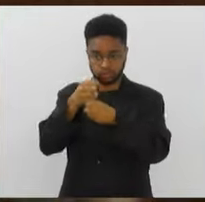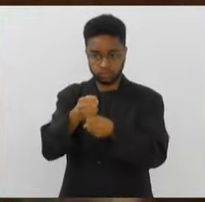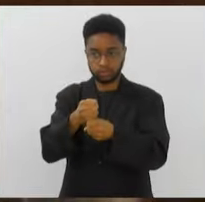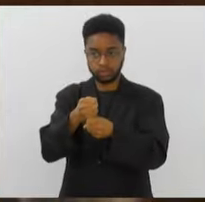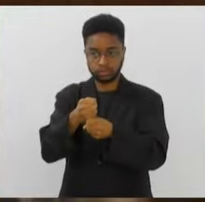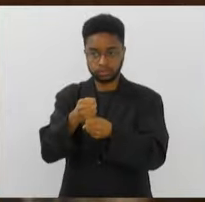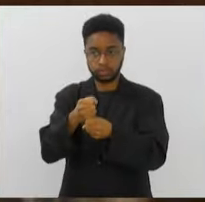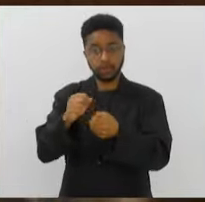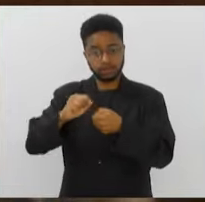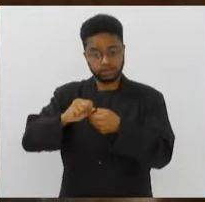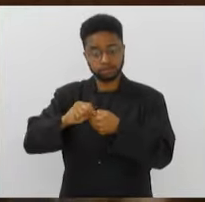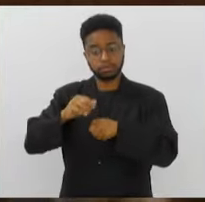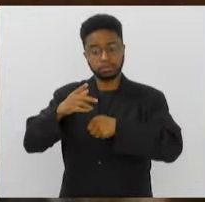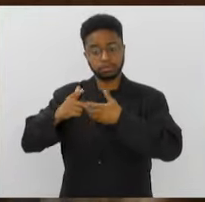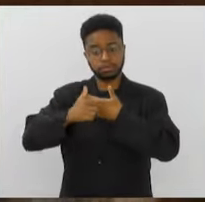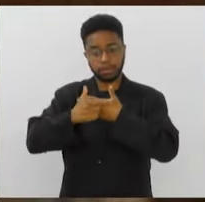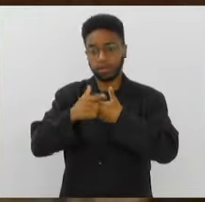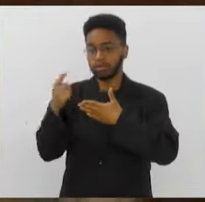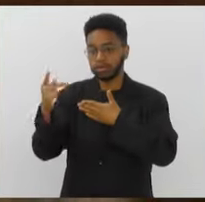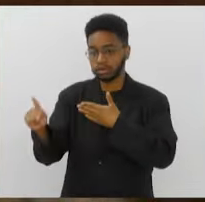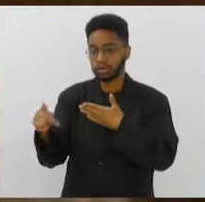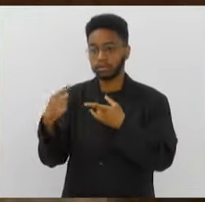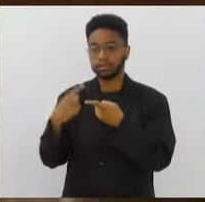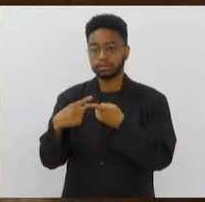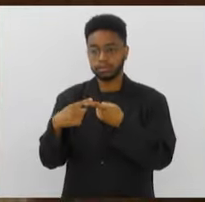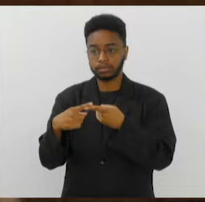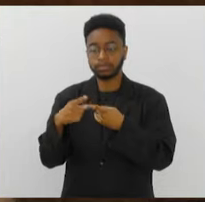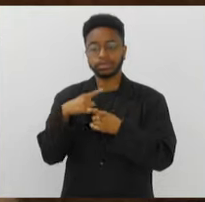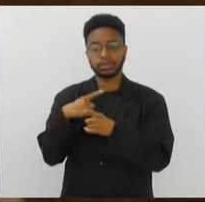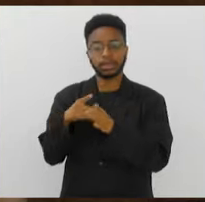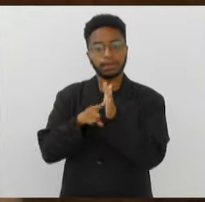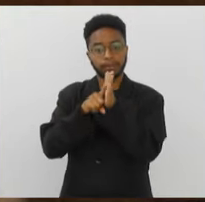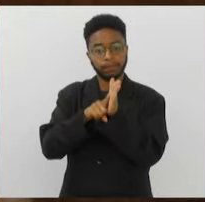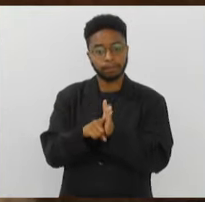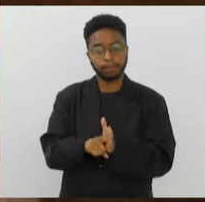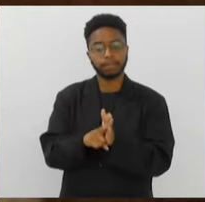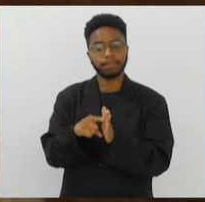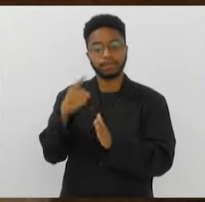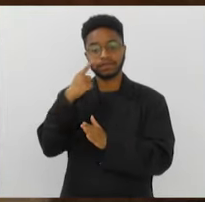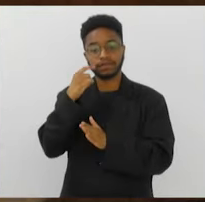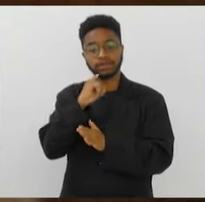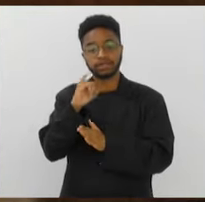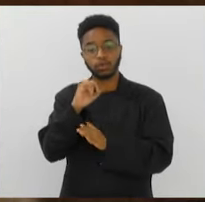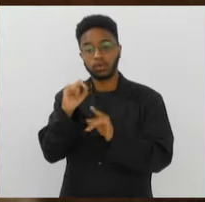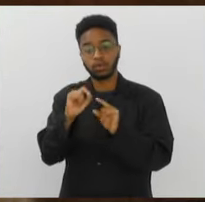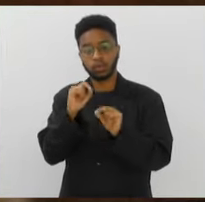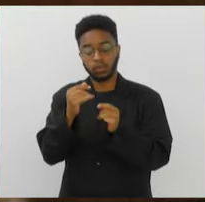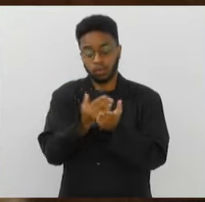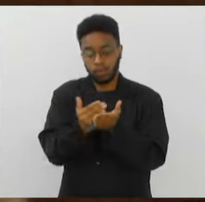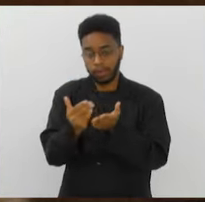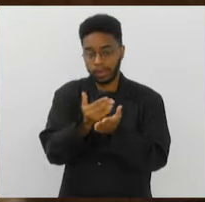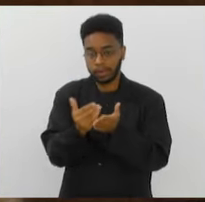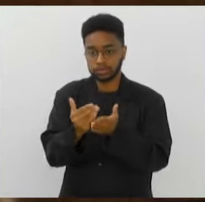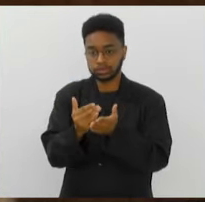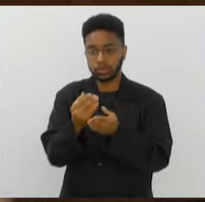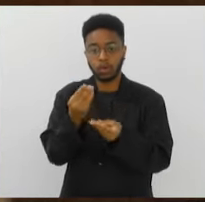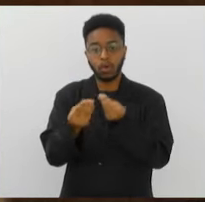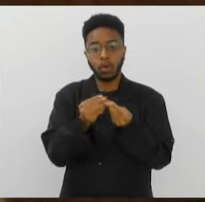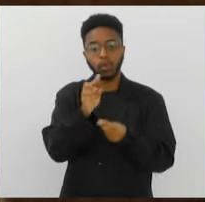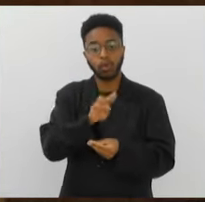está fazendo o seu papel, faz um diagnóstico, uma aferição inicial da